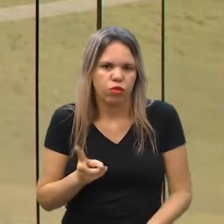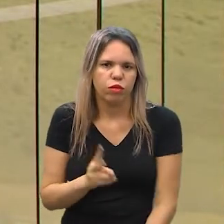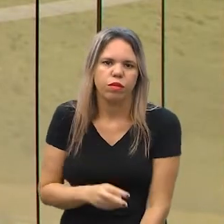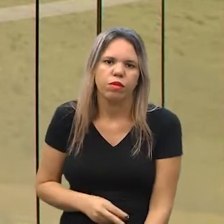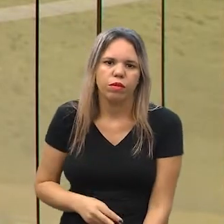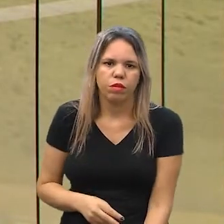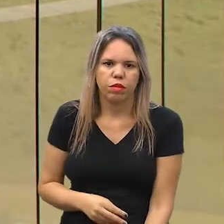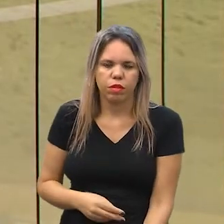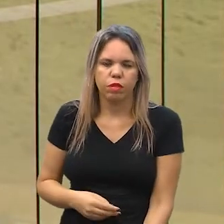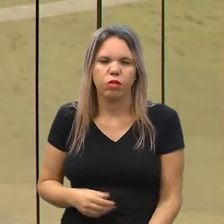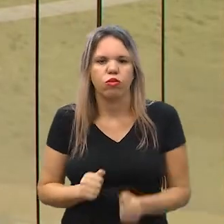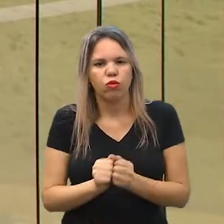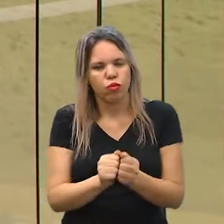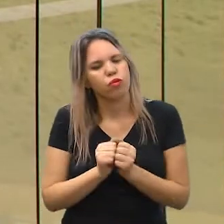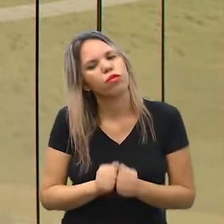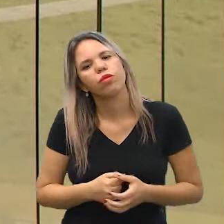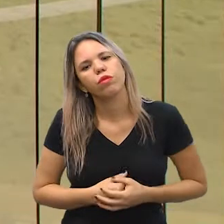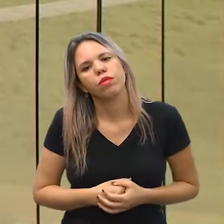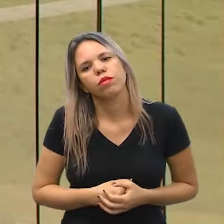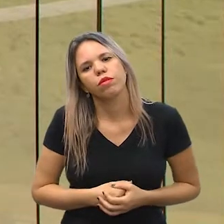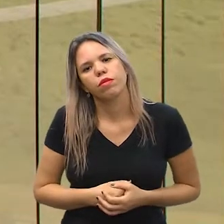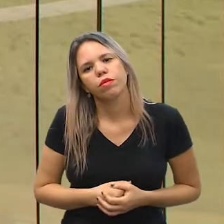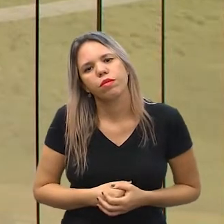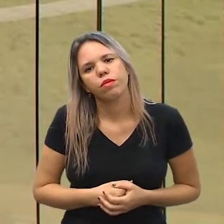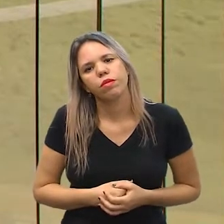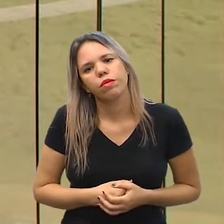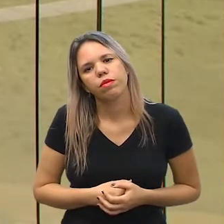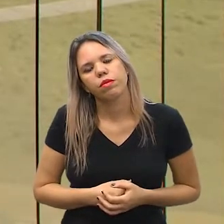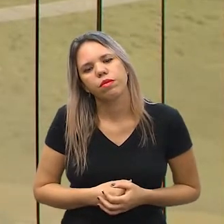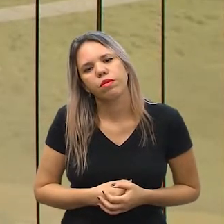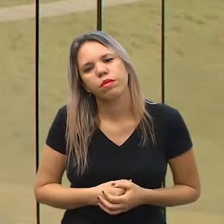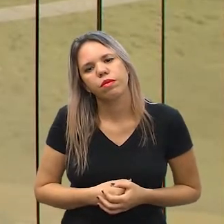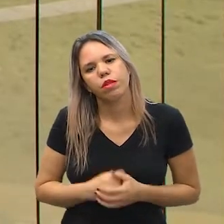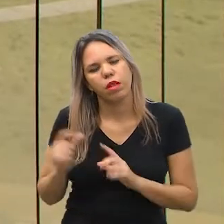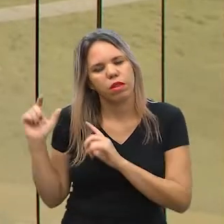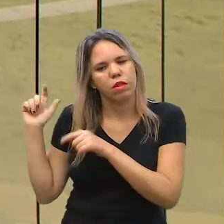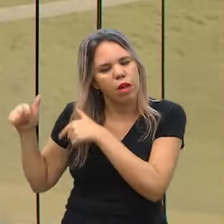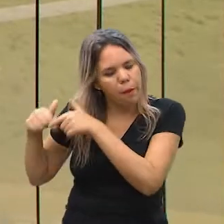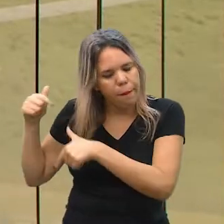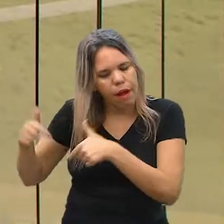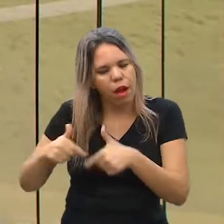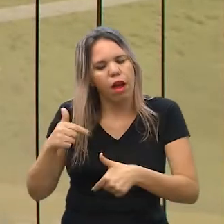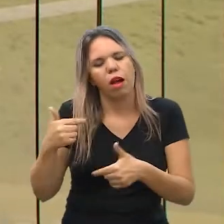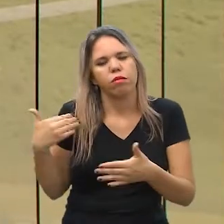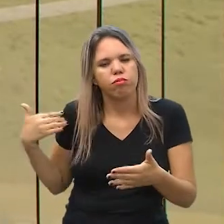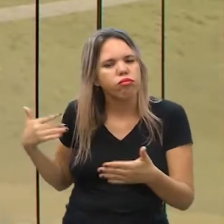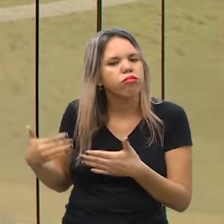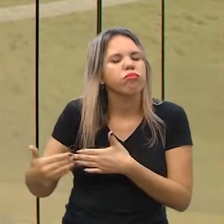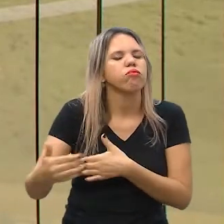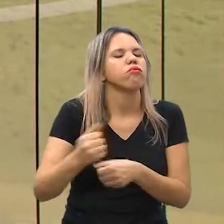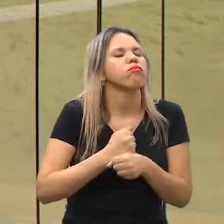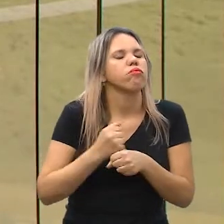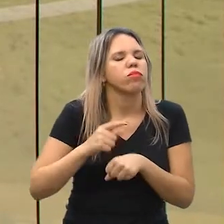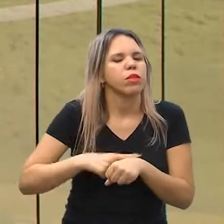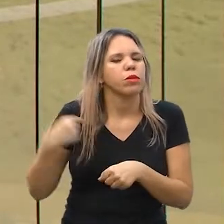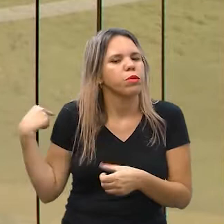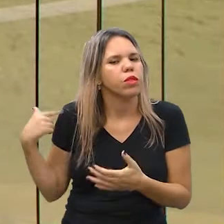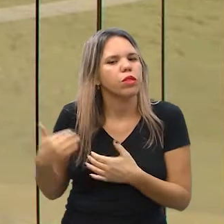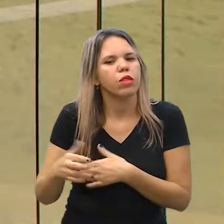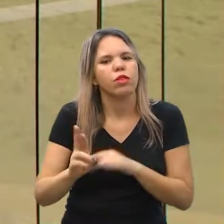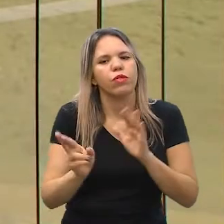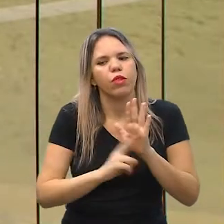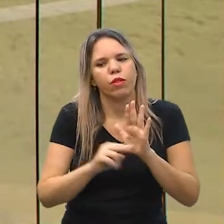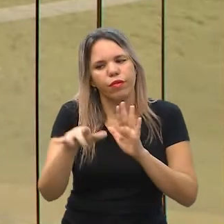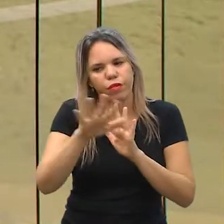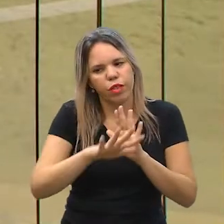ainda são companheiros ainda que estão na trajetória com a gente, e nesses momentos eu sempre